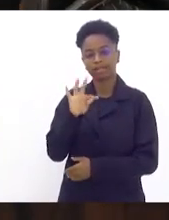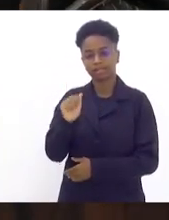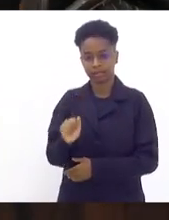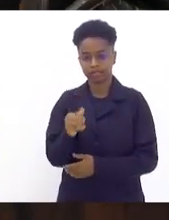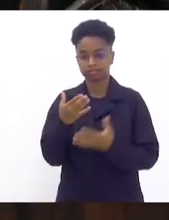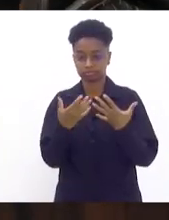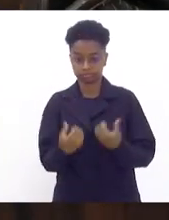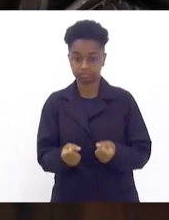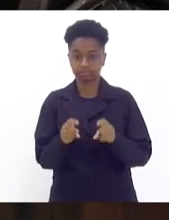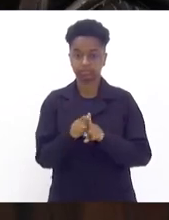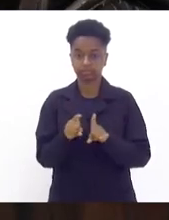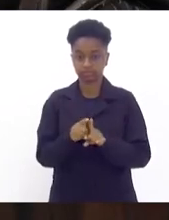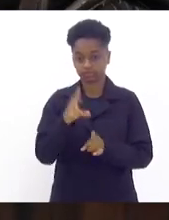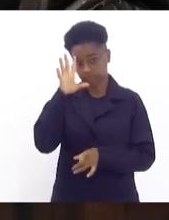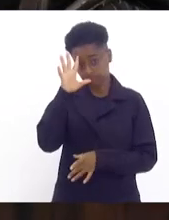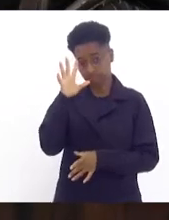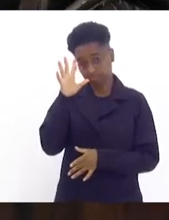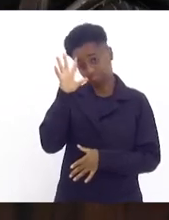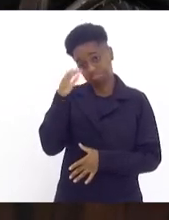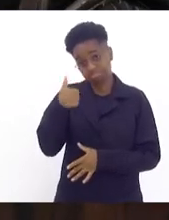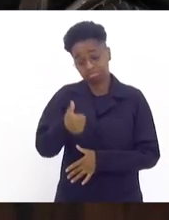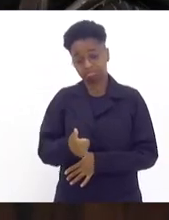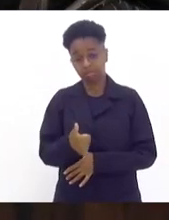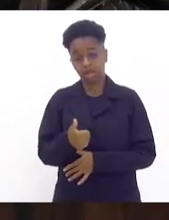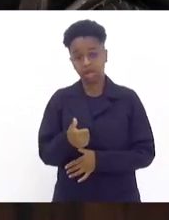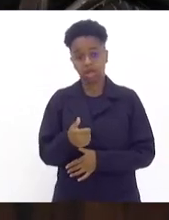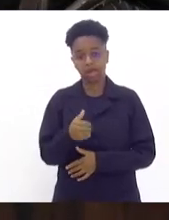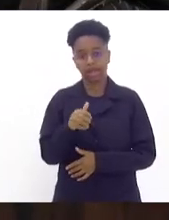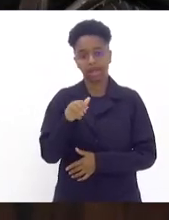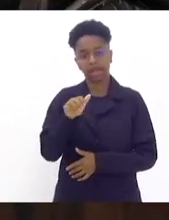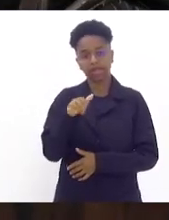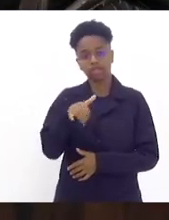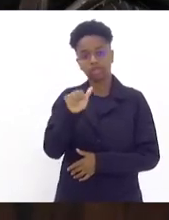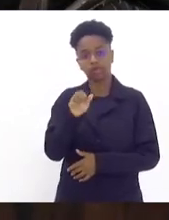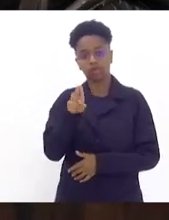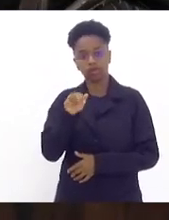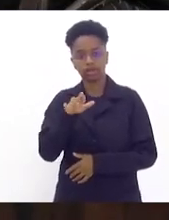e a compreensão do deputado Rodrigo Amorim de retirar as emendas.